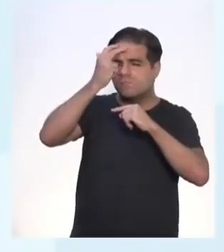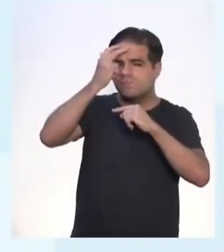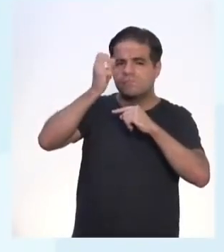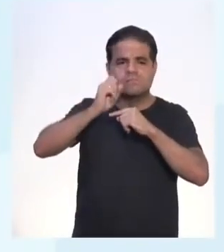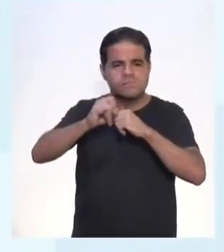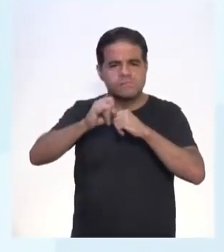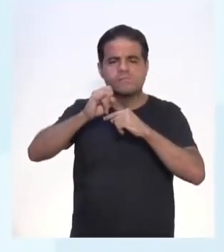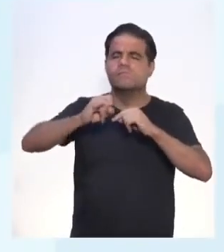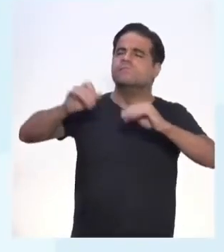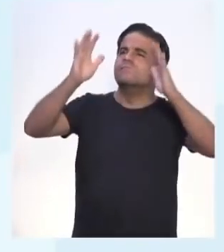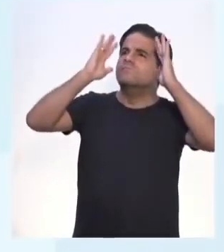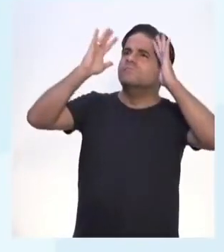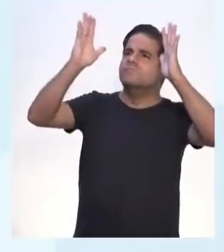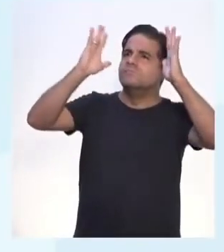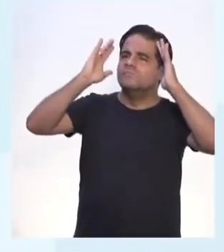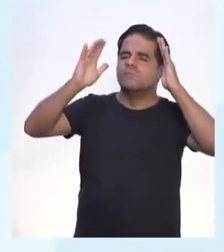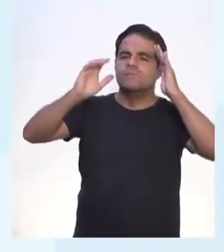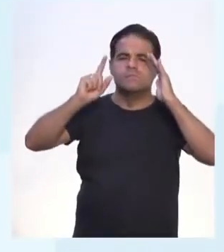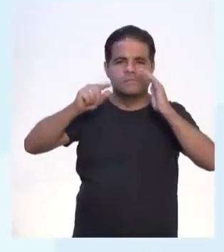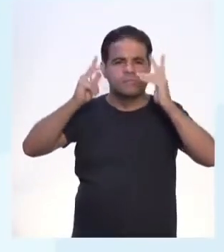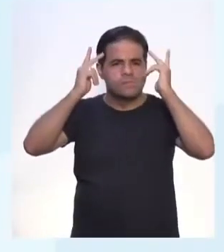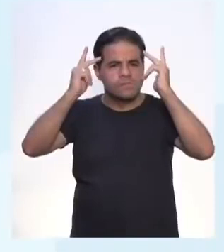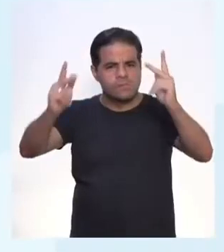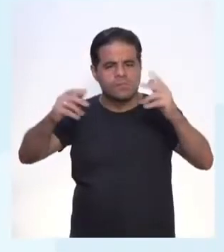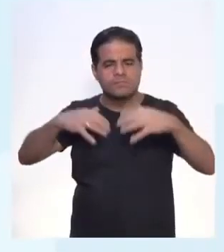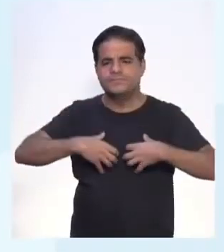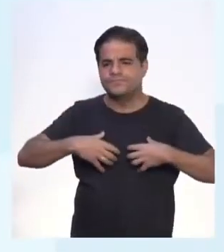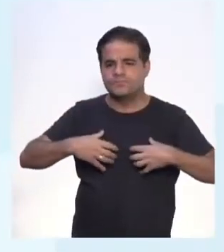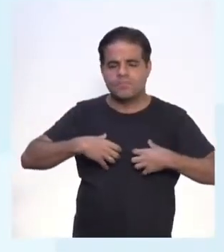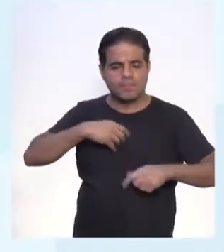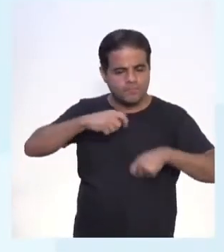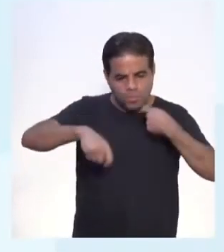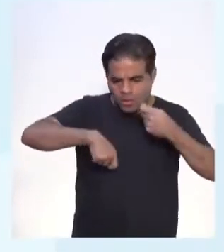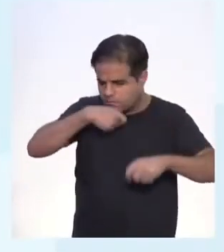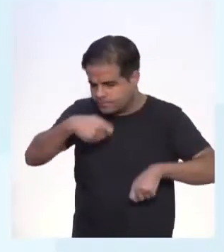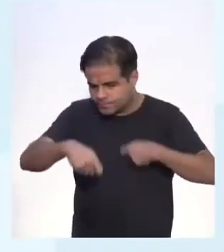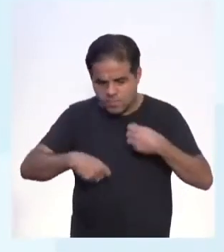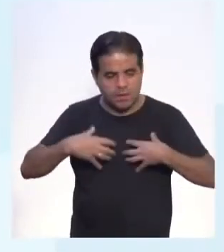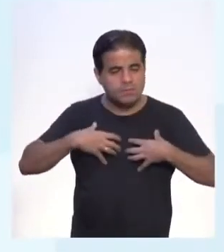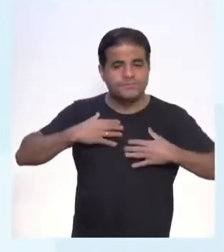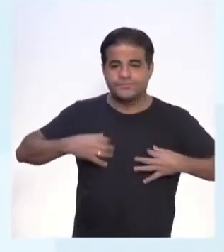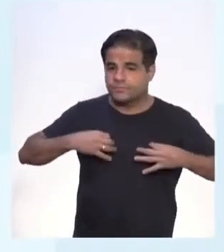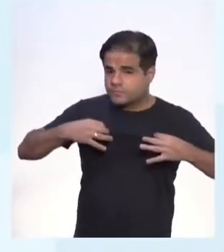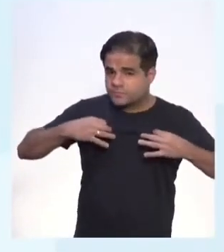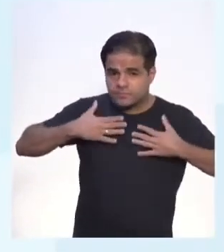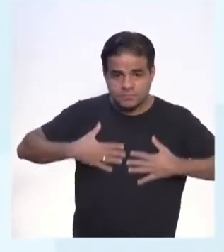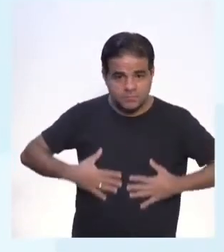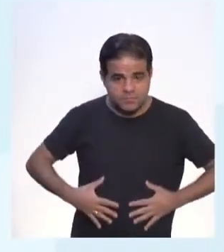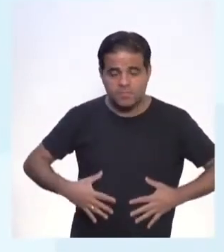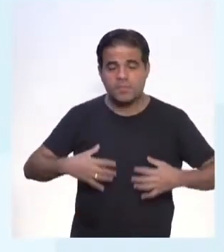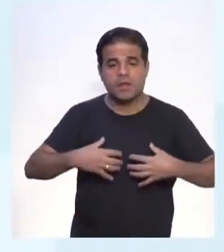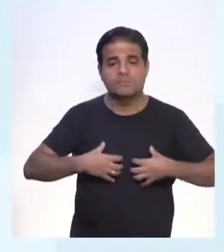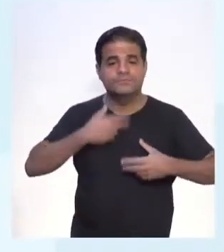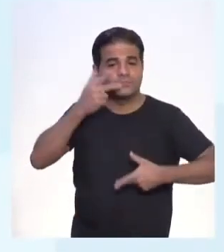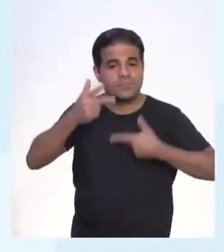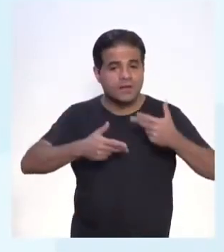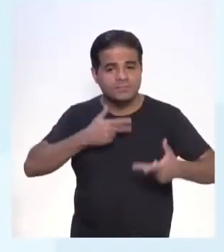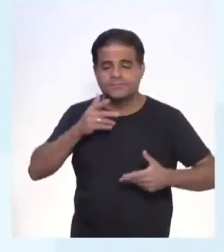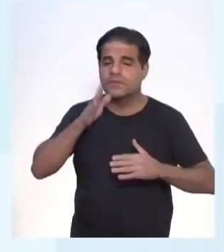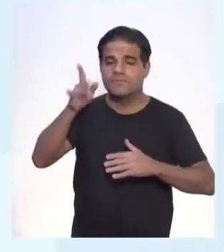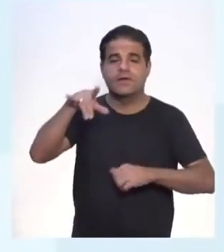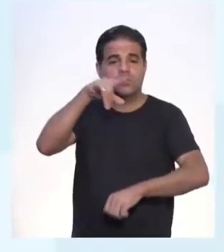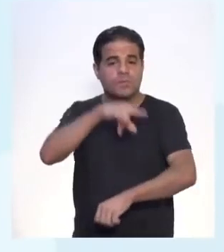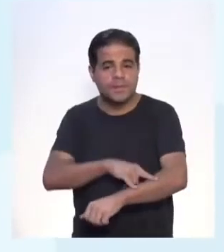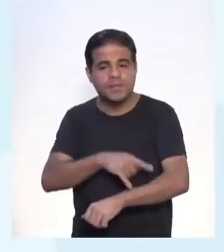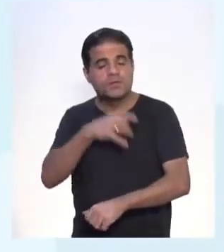pensar, nada do que a gente faz é natural. Né? A maneira que a gente come, a maneira com que a gente se veste, a maneira com que a gente fala, que a gente se expressa, que a gente vai no banheiro, que